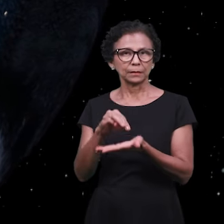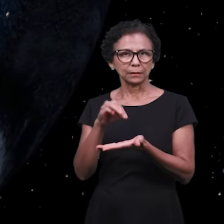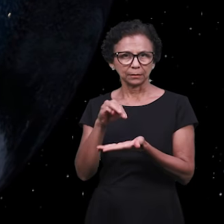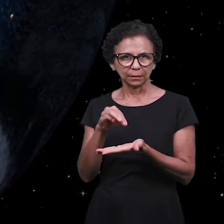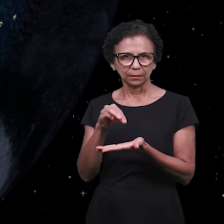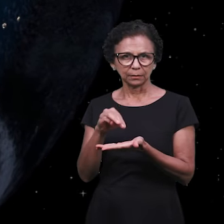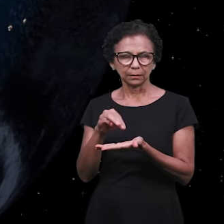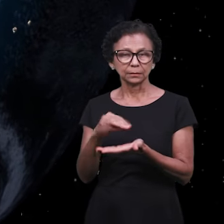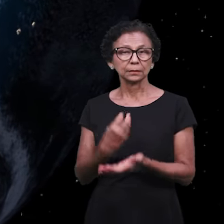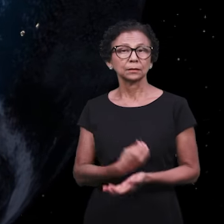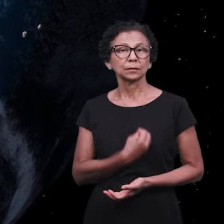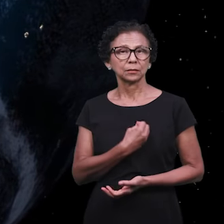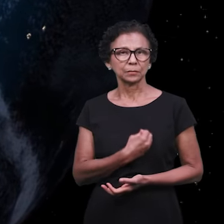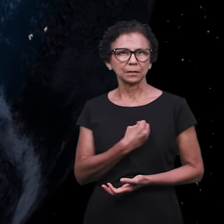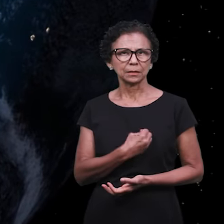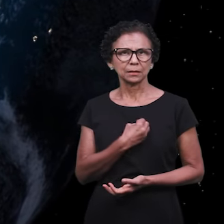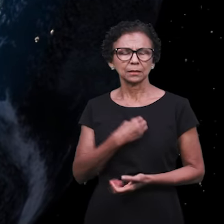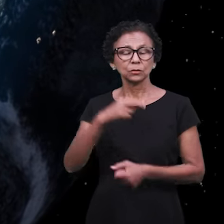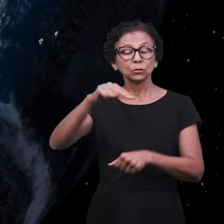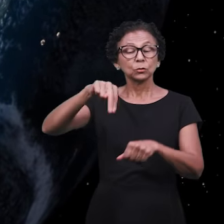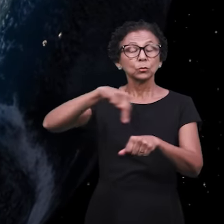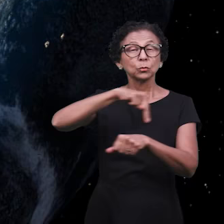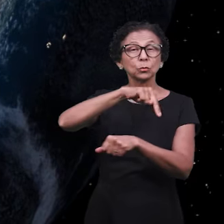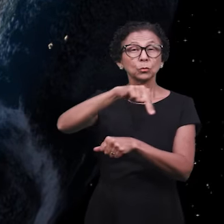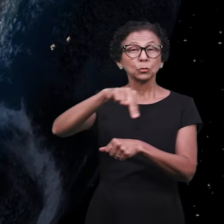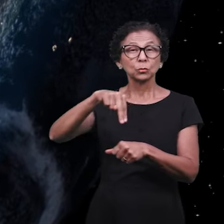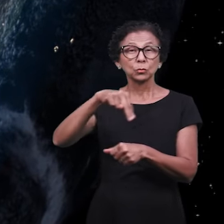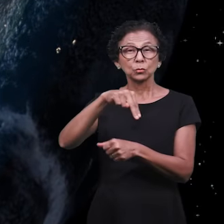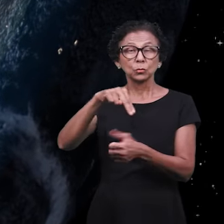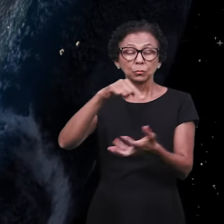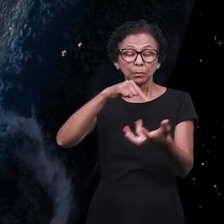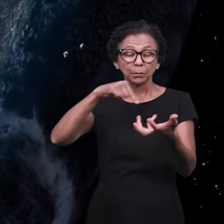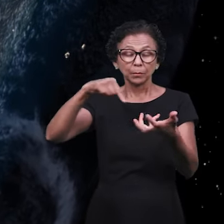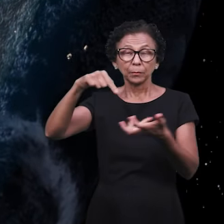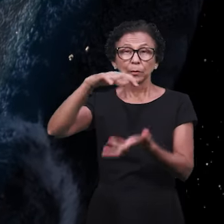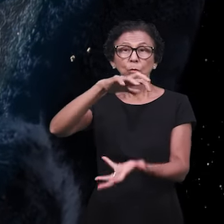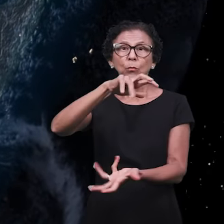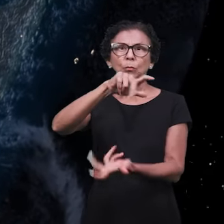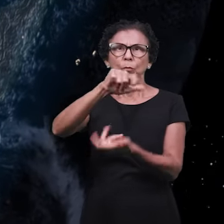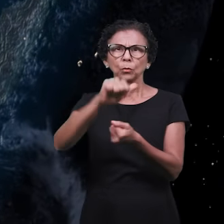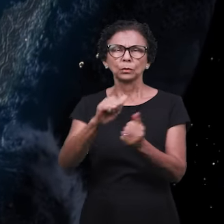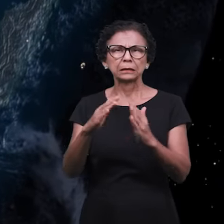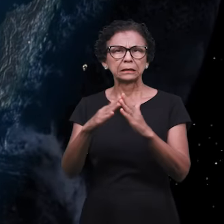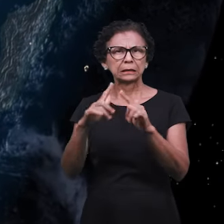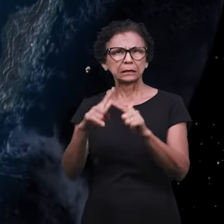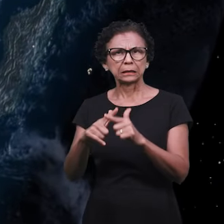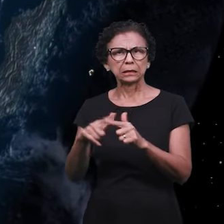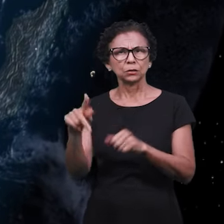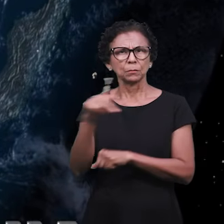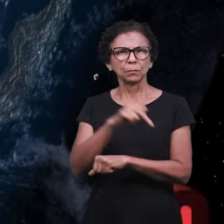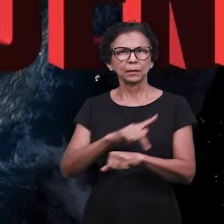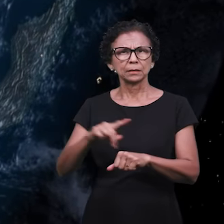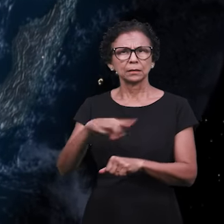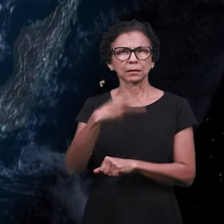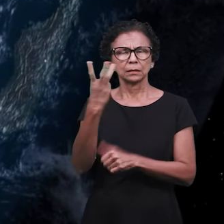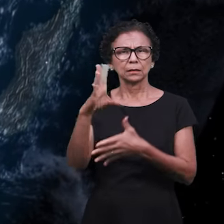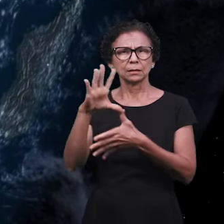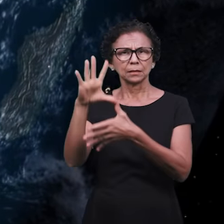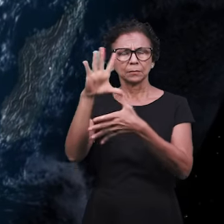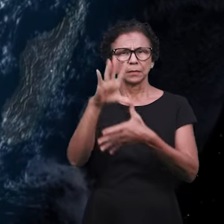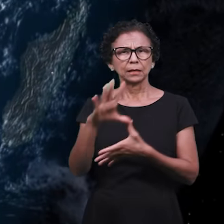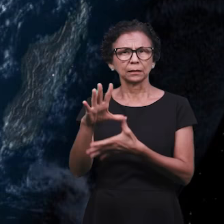Igreja Cristã Maranata está presente em nações de todos os continentes do planeta. Igrejas de países nas